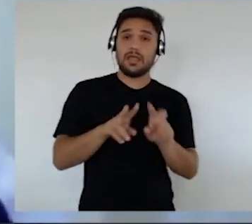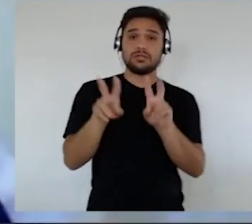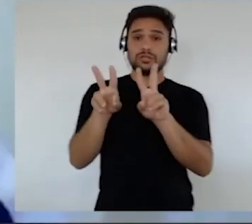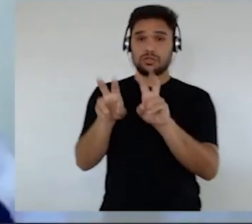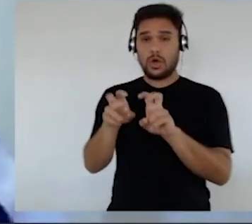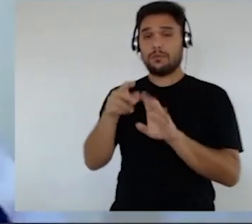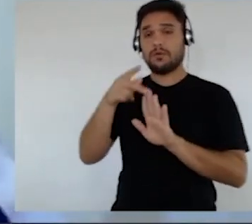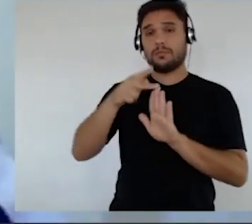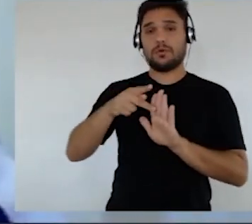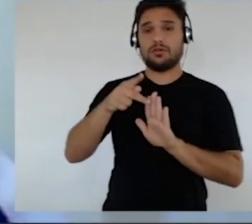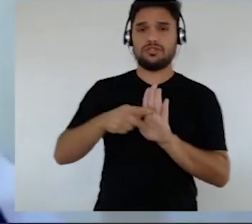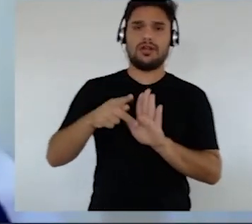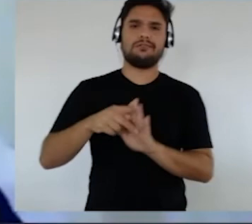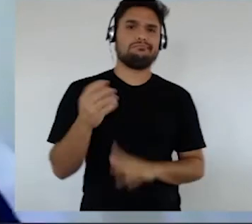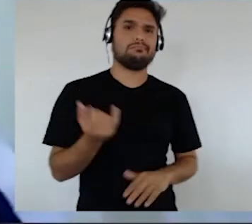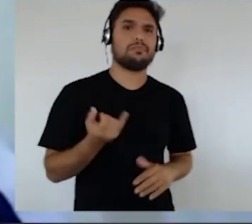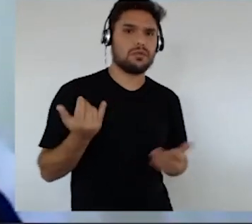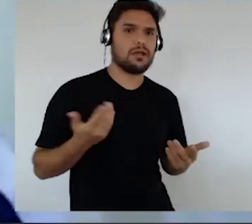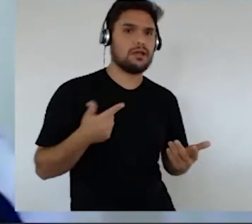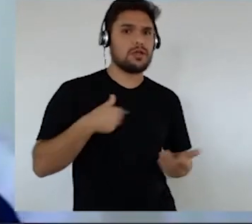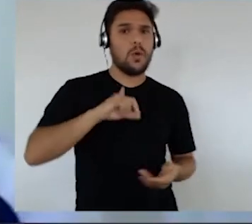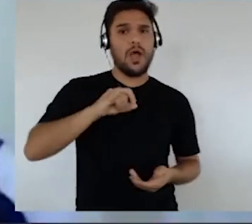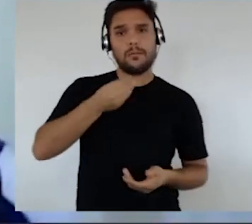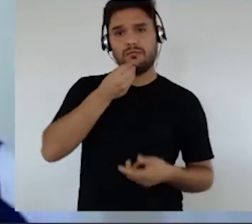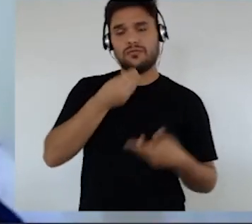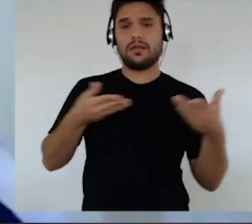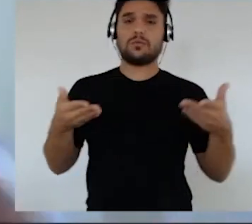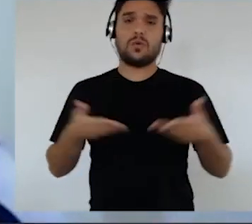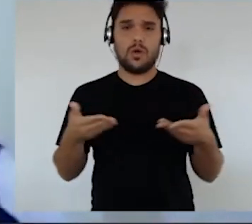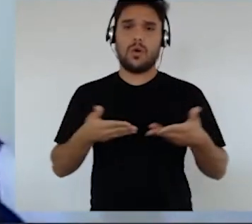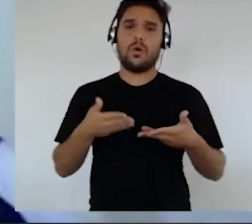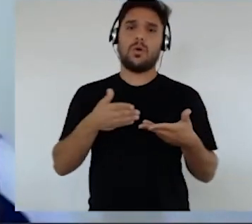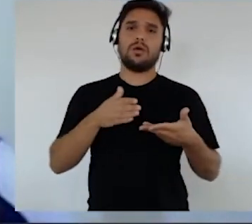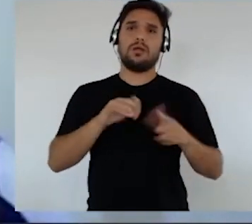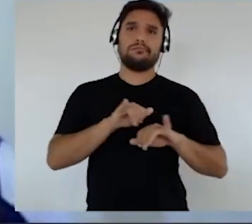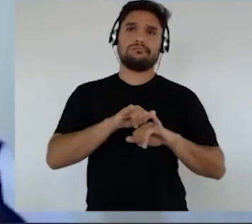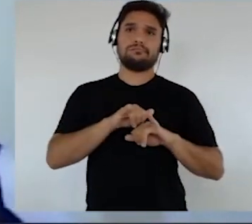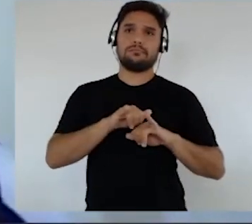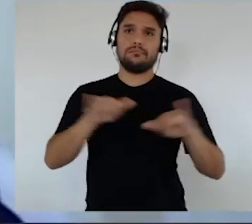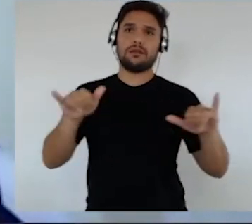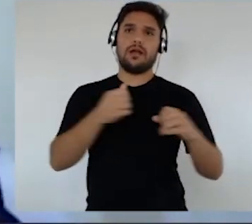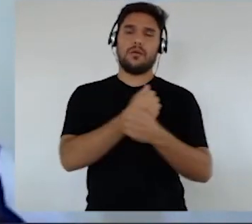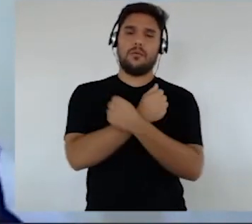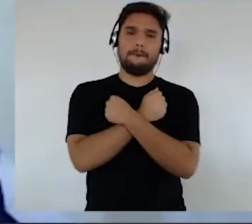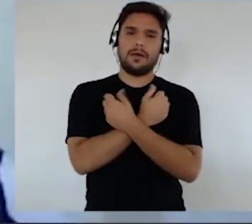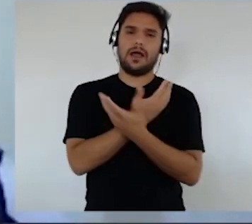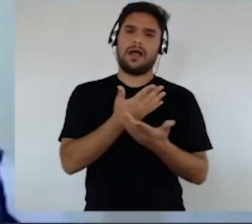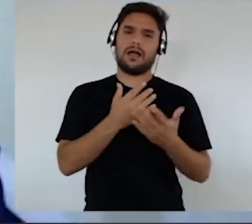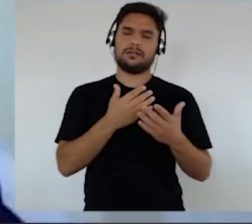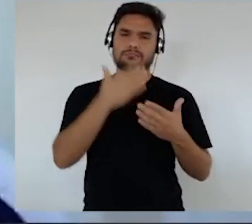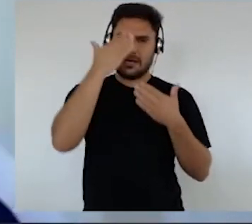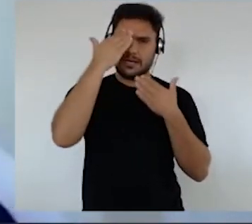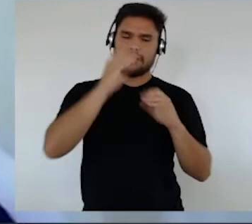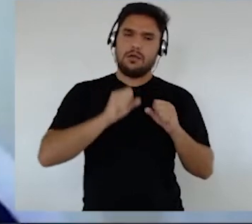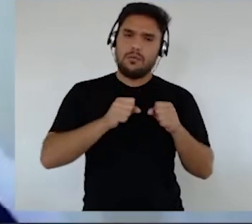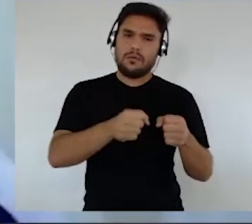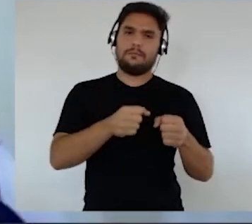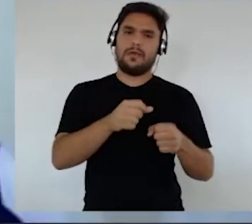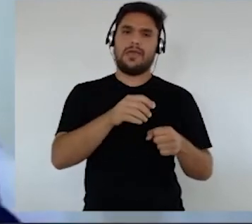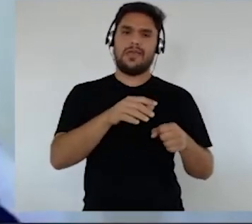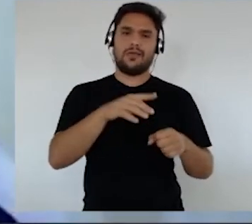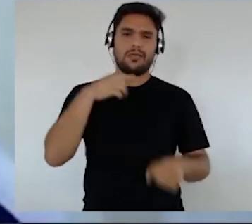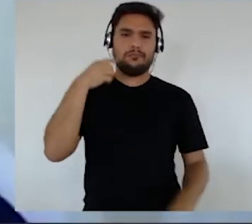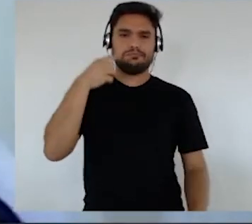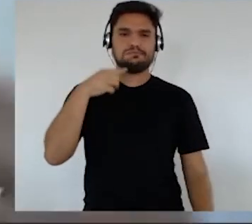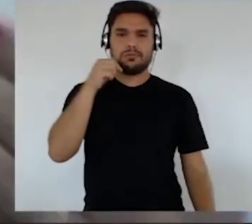sobre esse projeto tão importante, e eu aproveito já para mandar um abraço e agradecer o empenho das advogadas de Mato